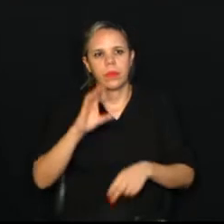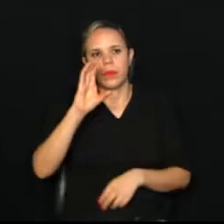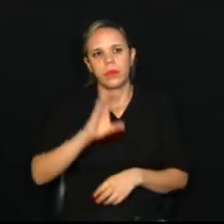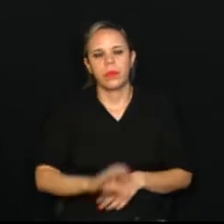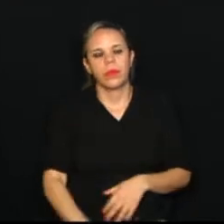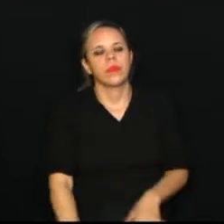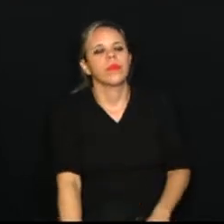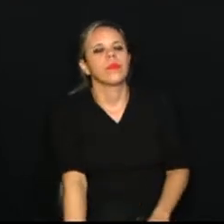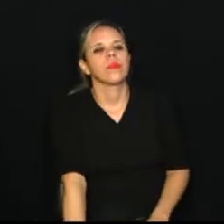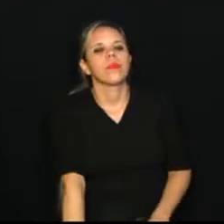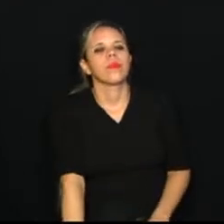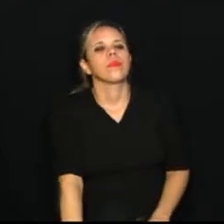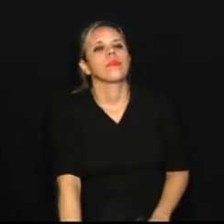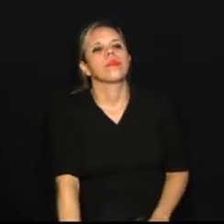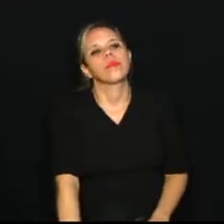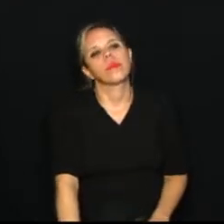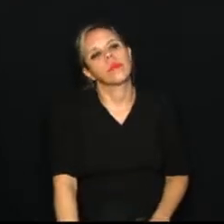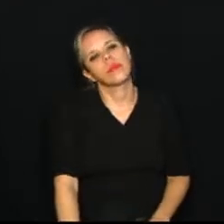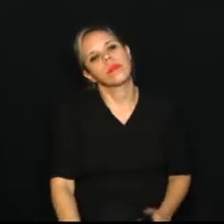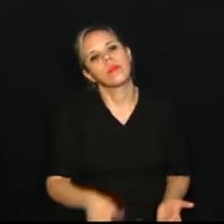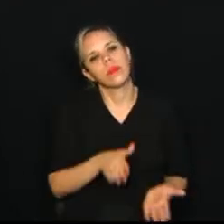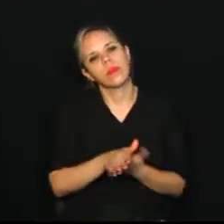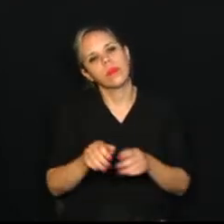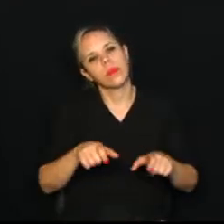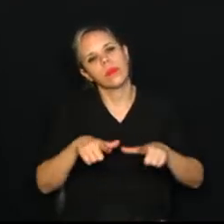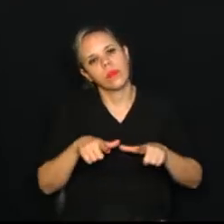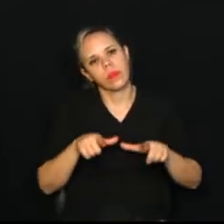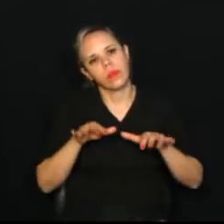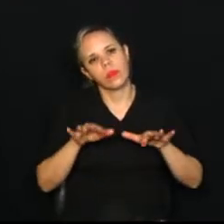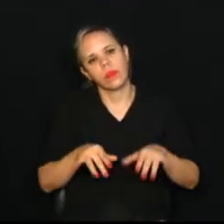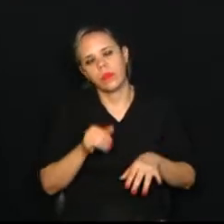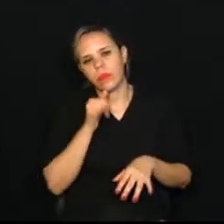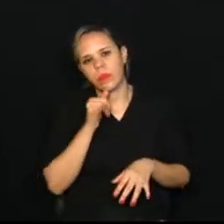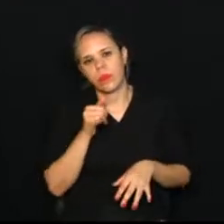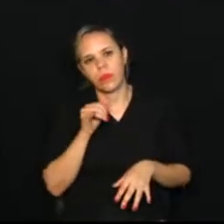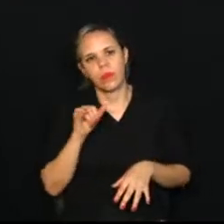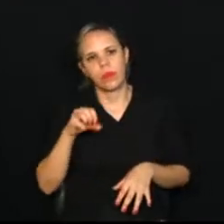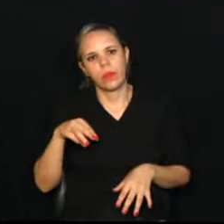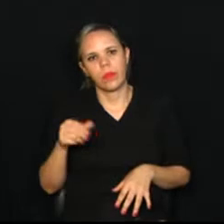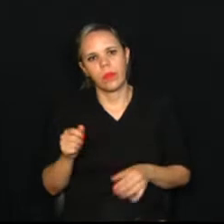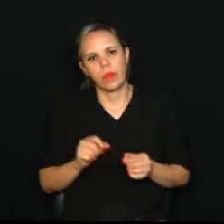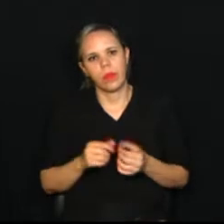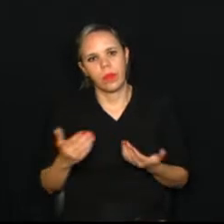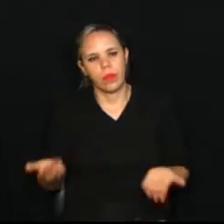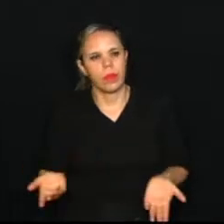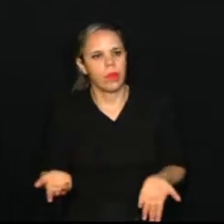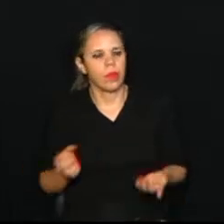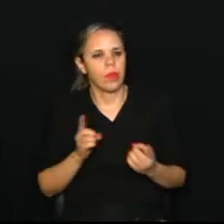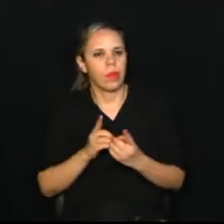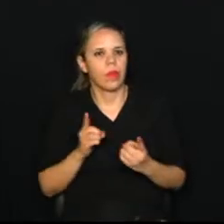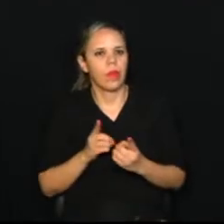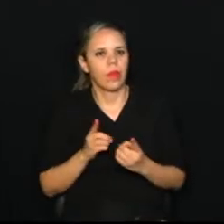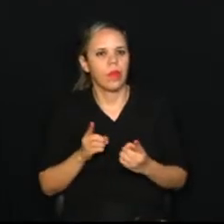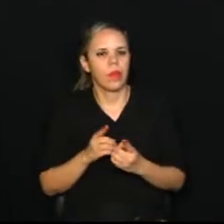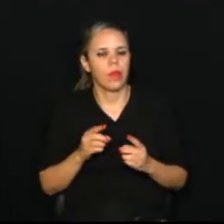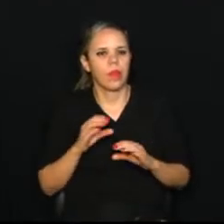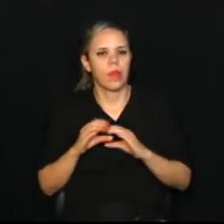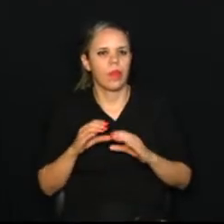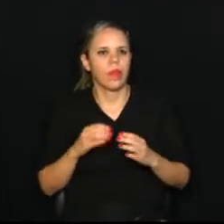cidadão. A emissão de certificado digital, por exemplo, a IMA faz. Atendimento